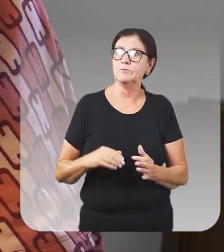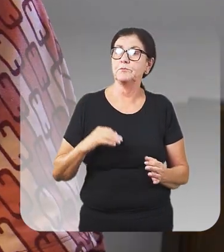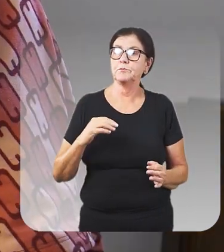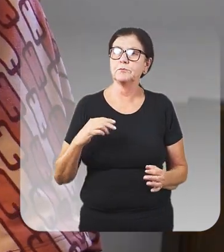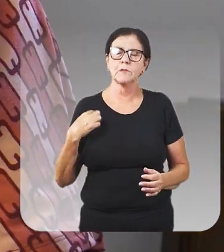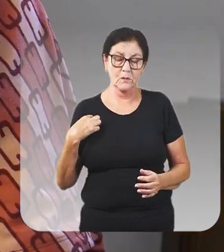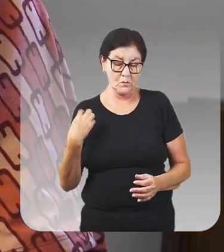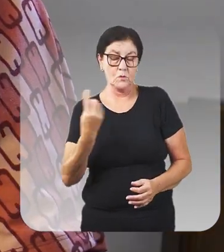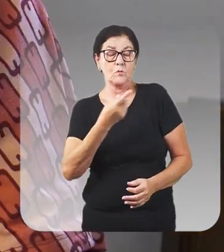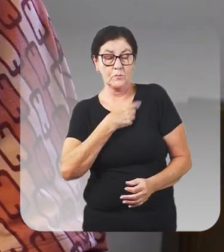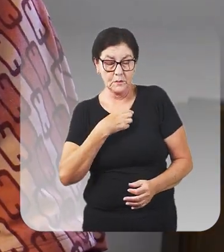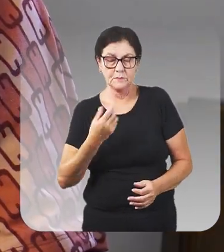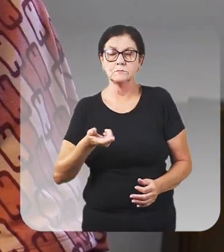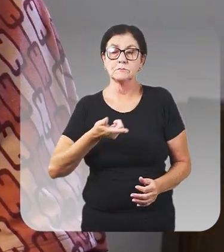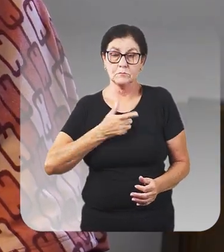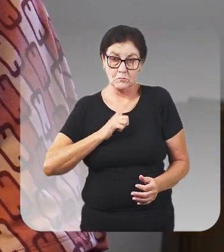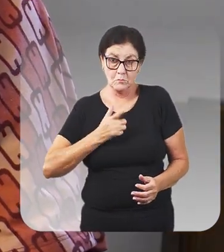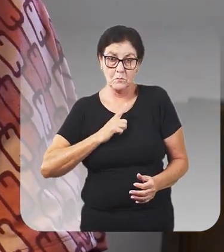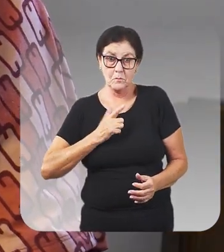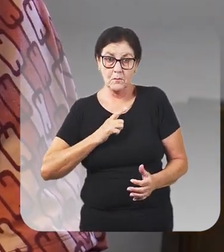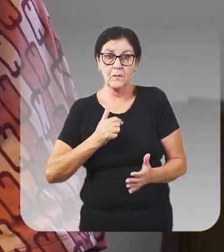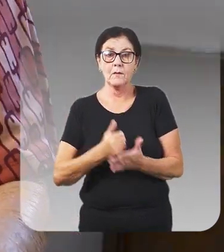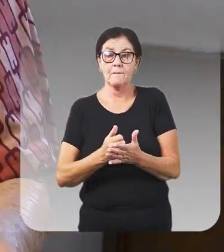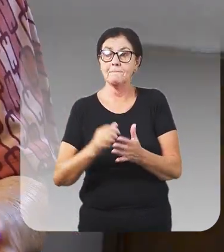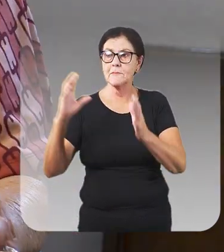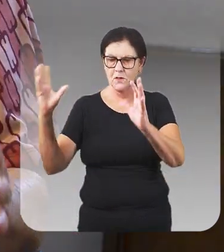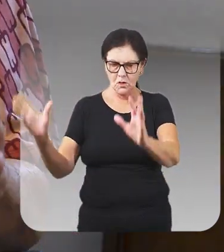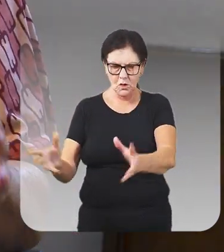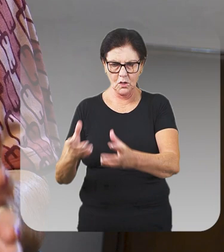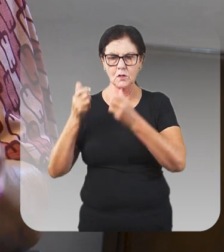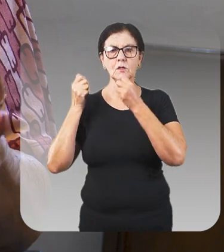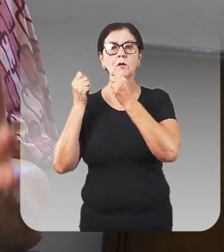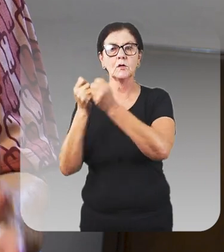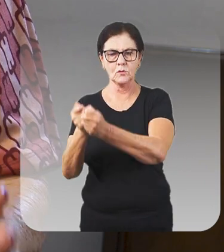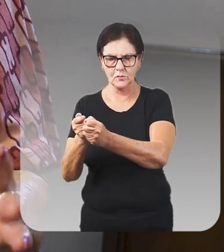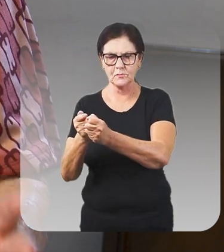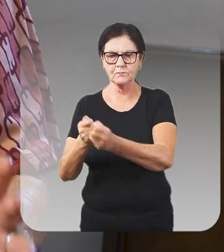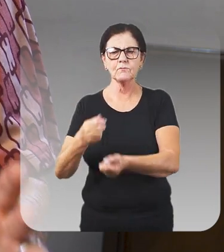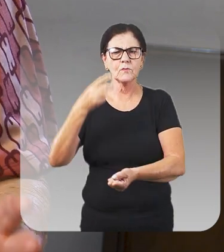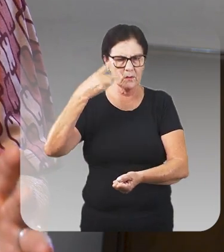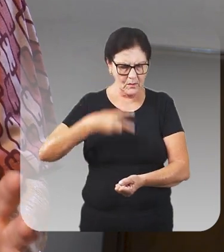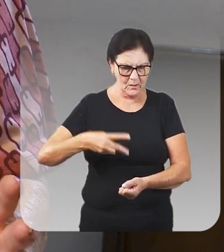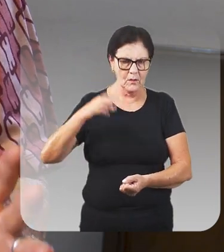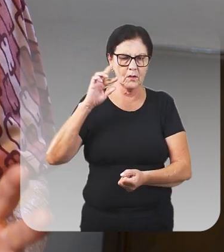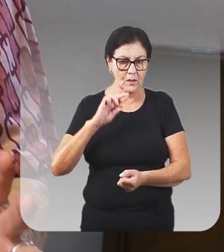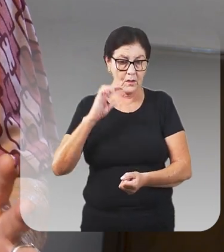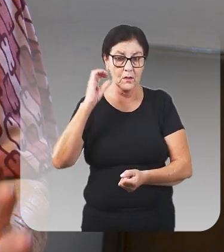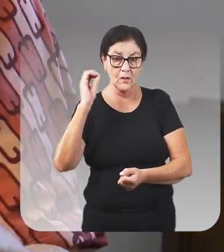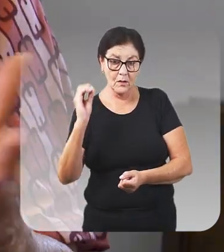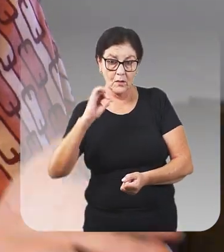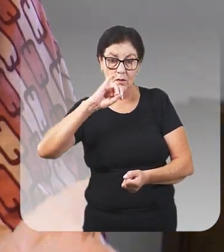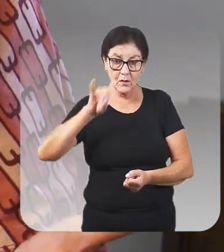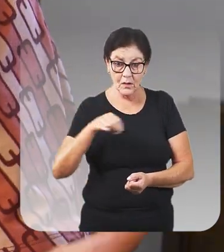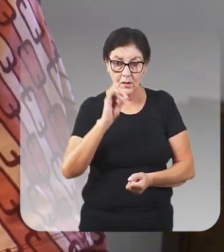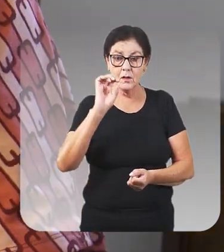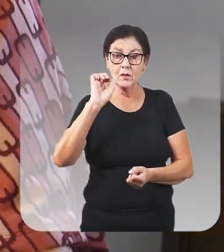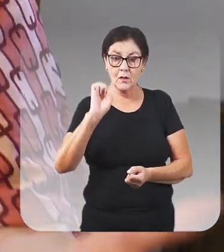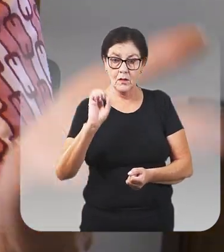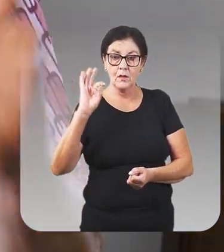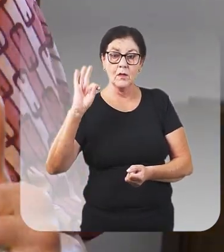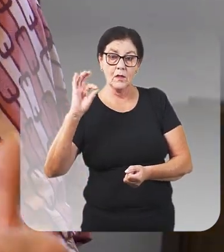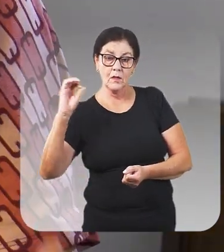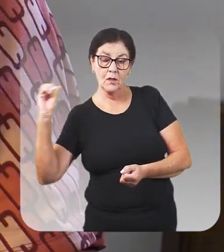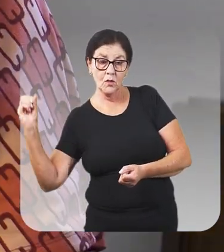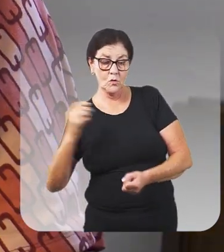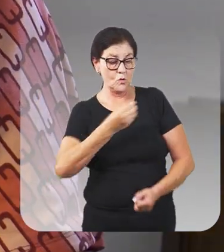época, também era novidade o concreto aparente. Então, nós tivemos uma puxa-sorte de conseguir